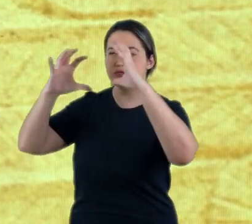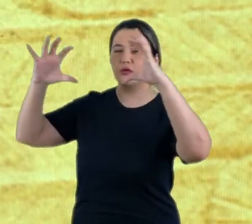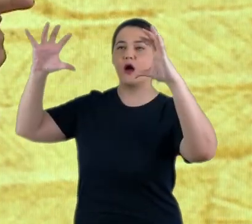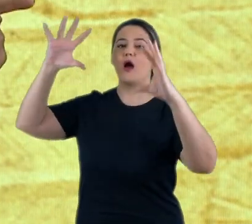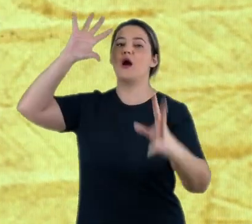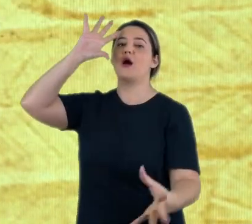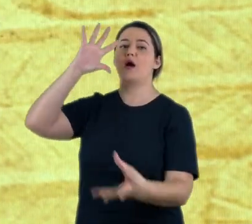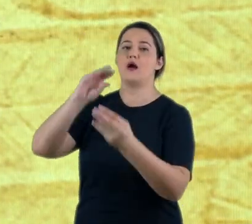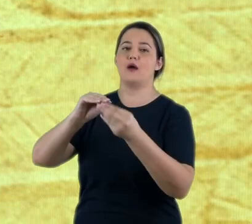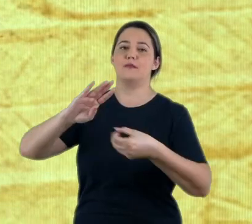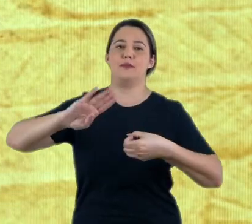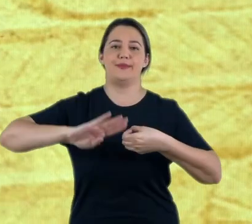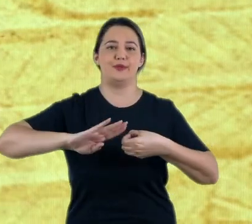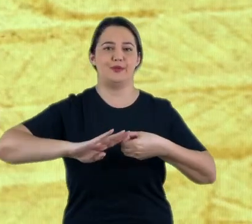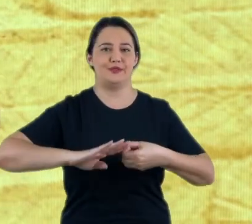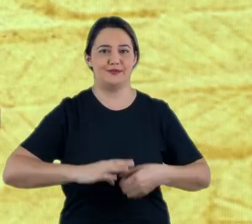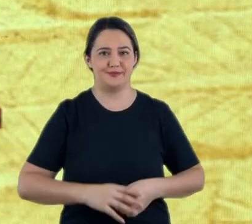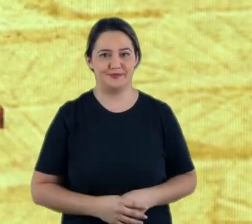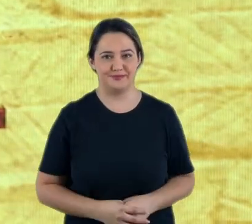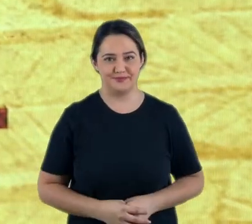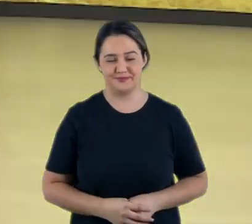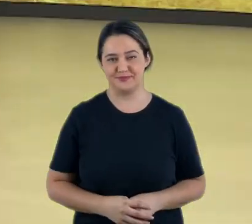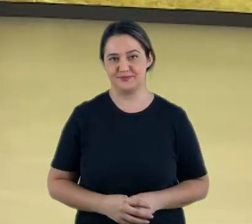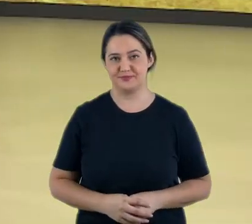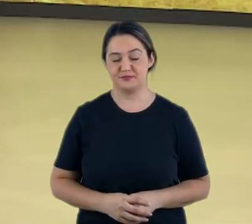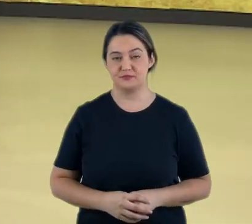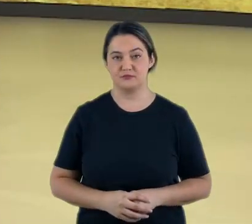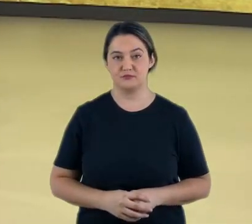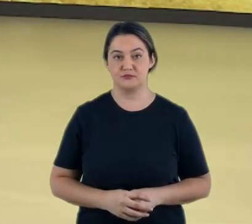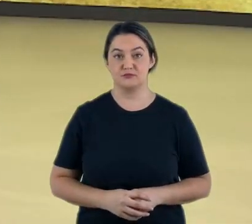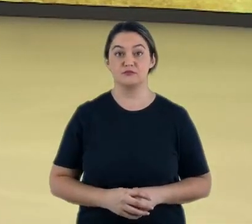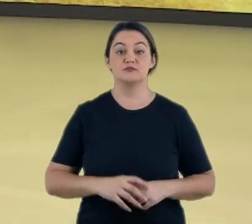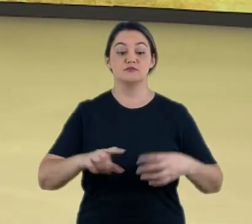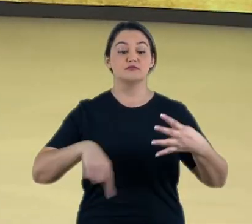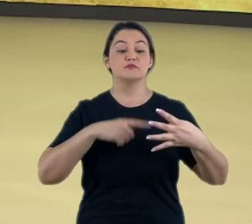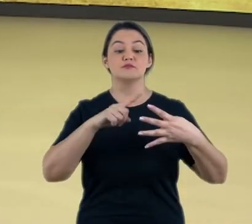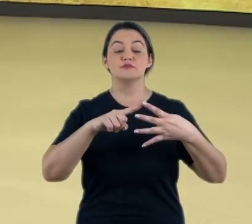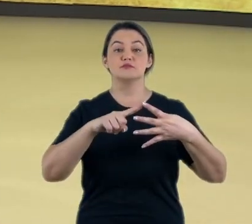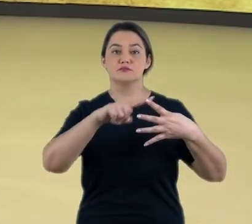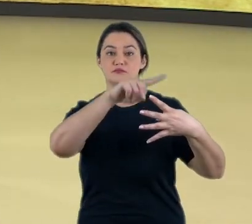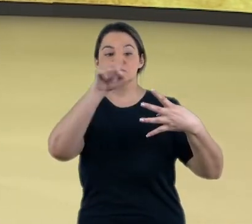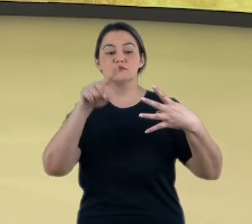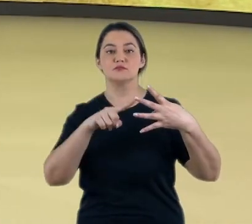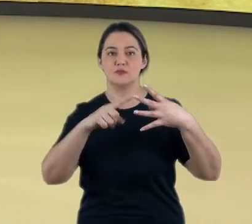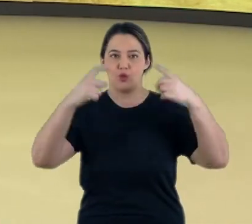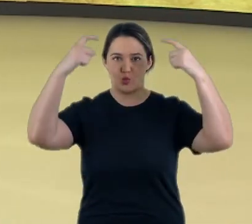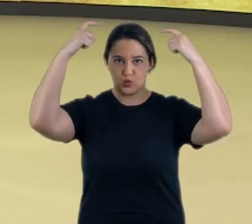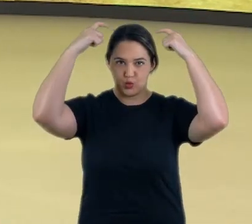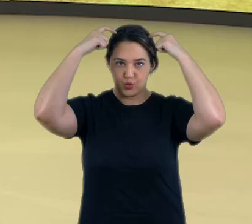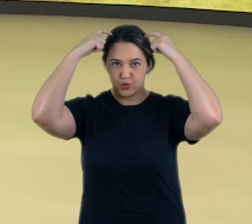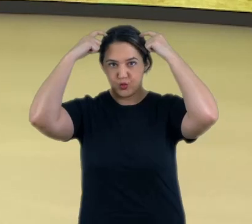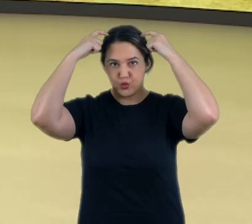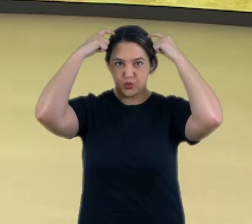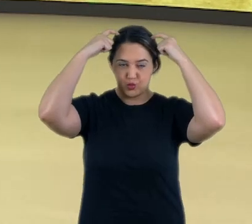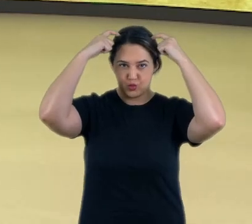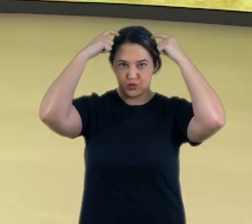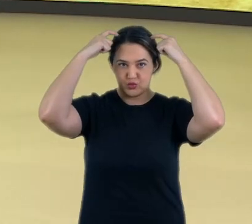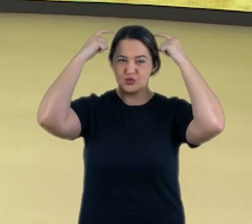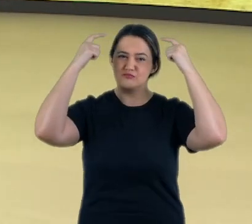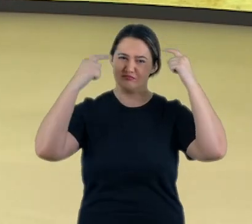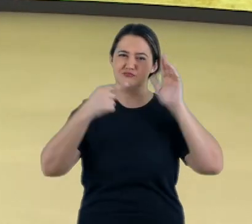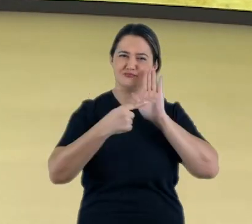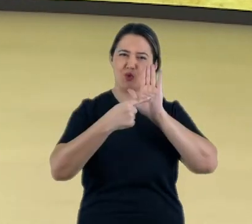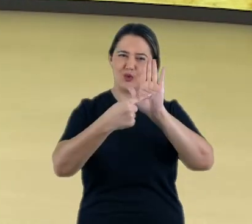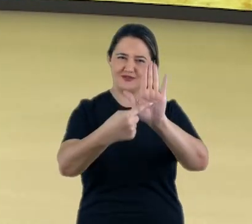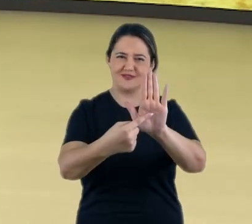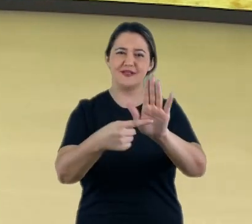partiu do conhecido para o desconhecido. Depois desse leão com asas, nós temos o urso que segue. E como eu